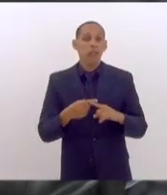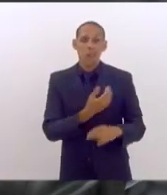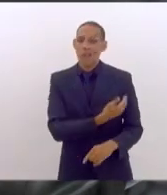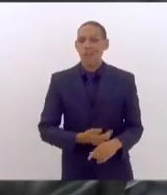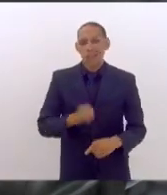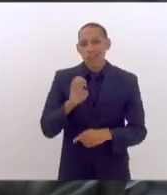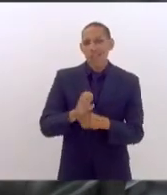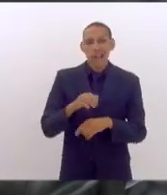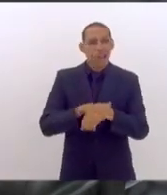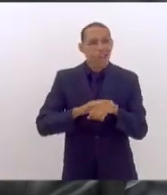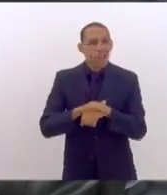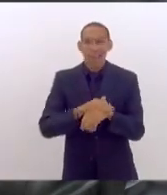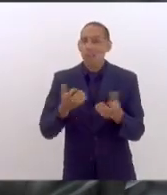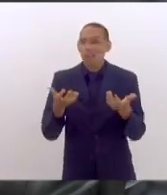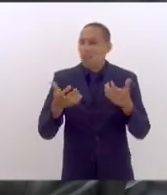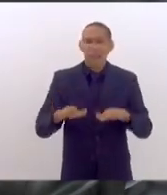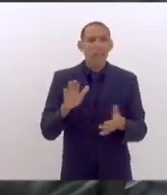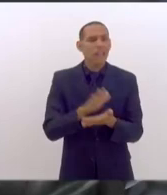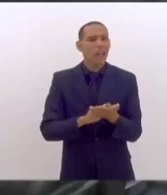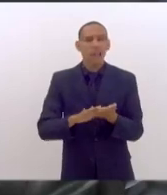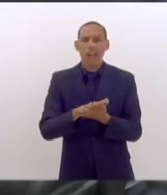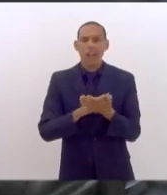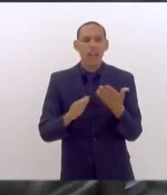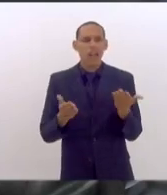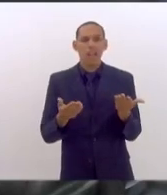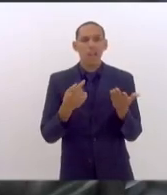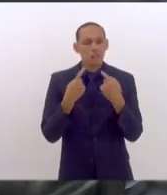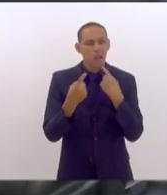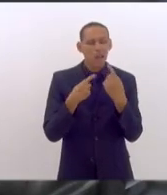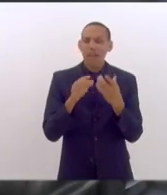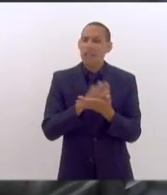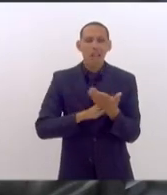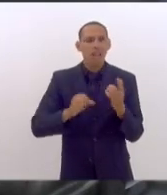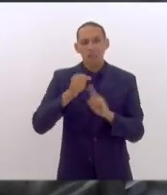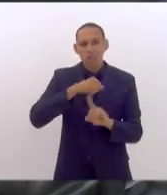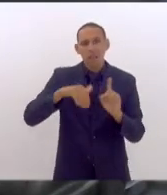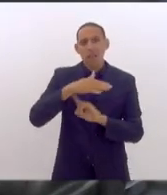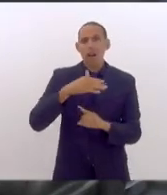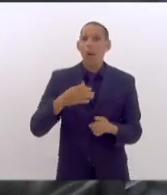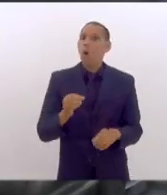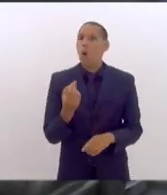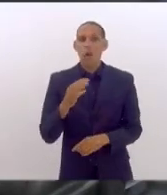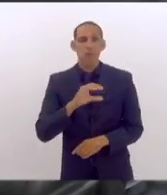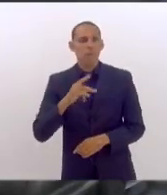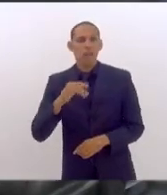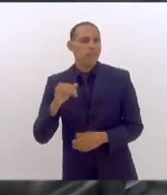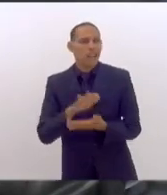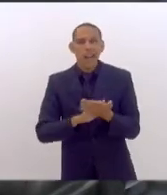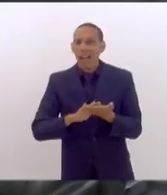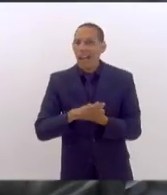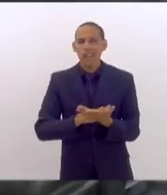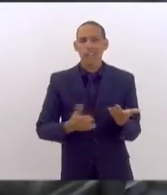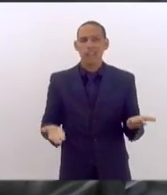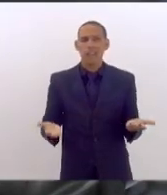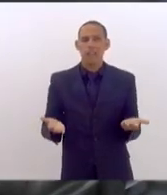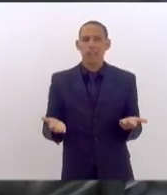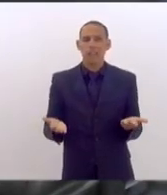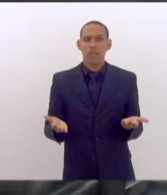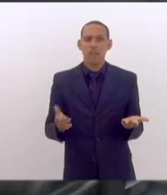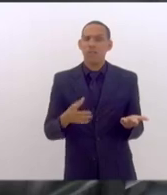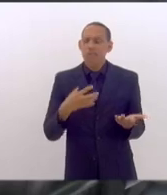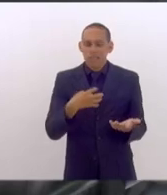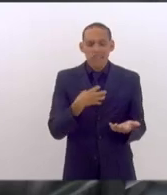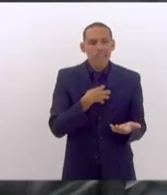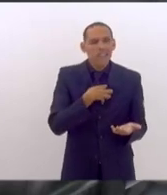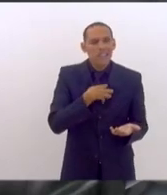nunca quis conversar com não quer quiser ver o diálogo com a sociedade nem comprar nem com a comissão parlamentar de inquérito nós sentimos